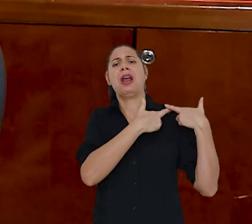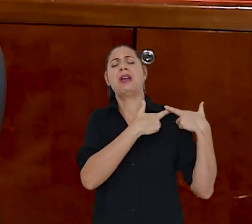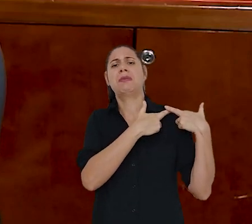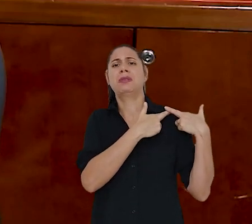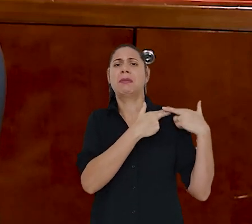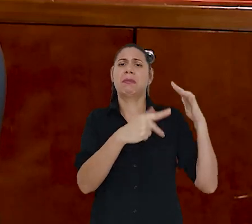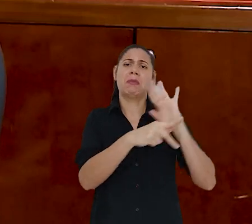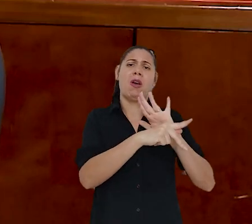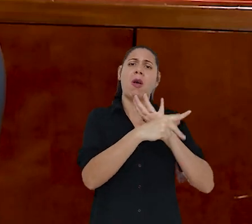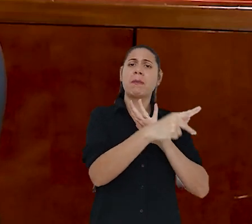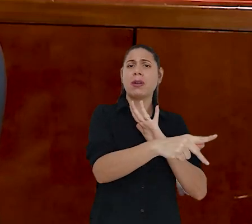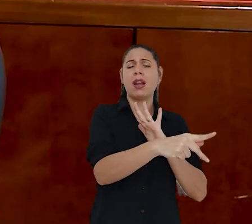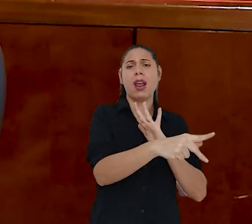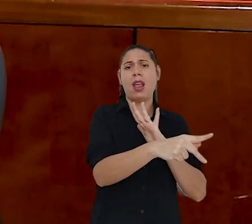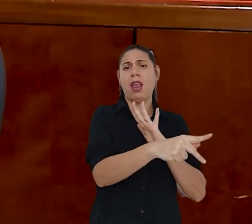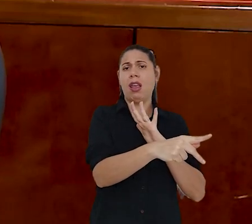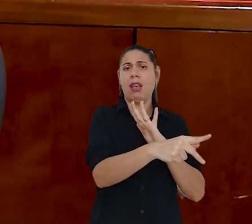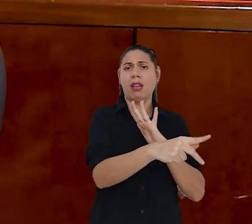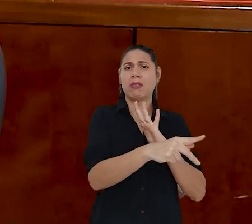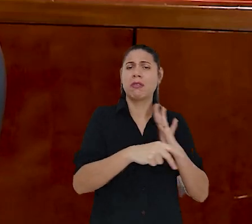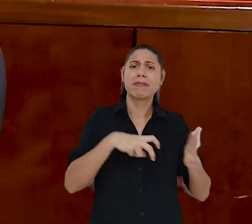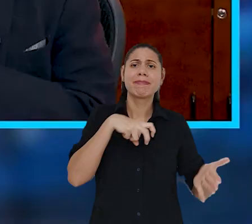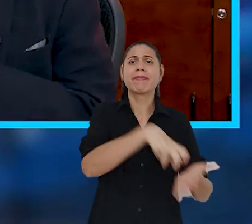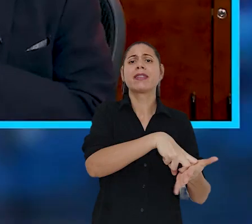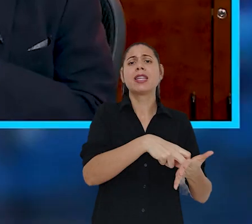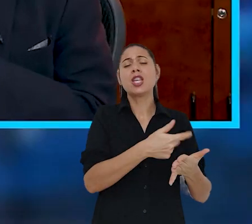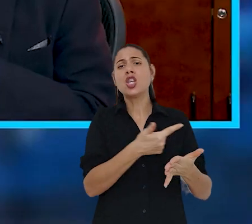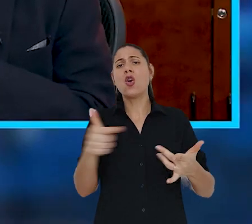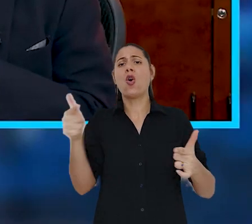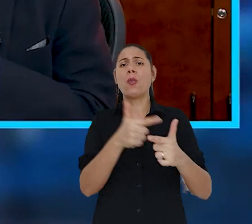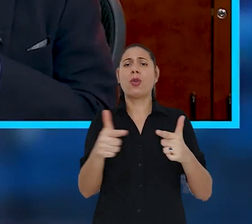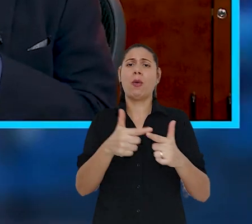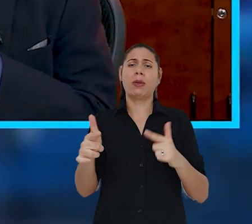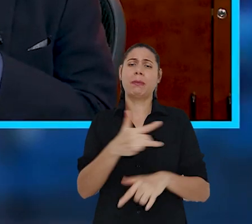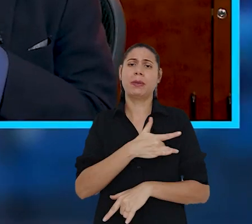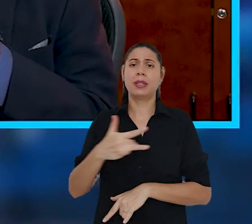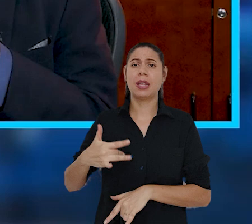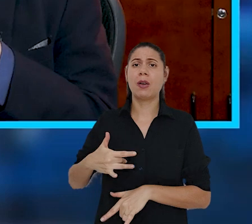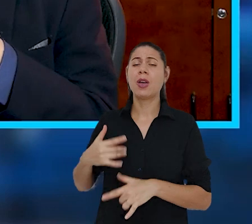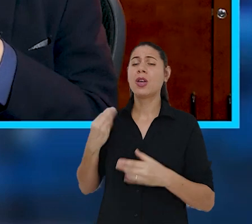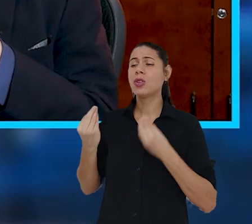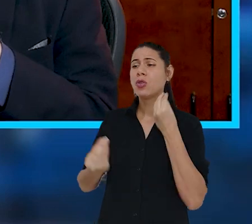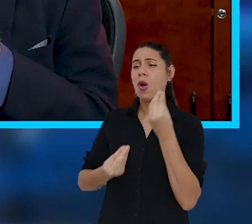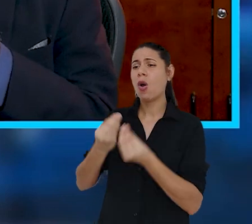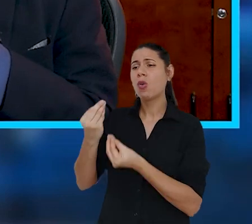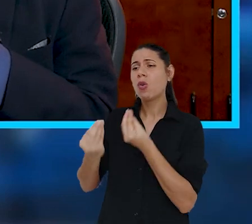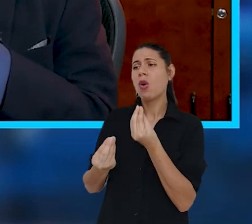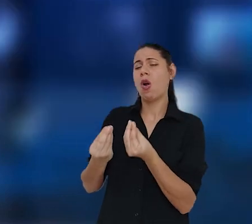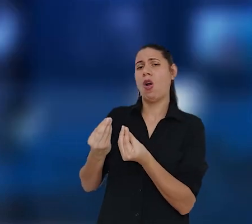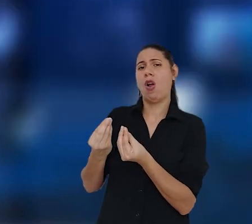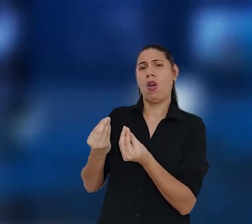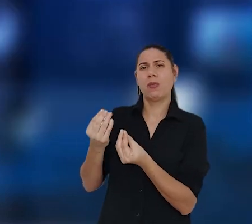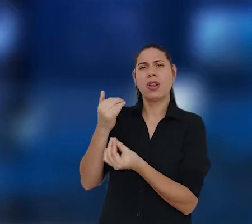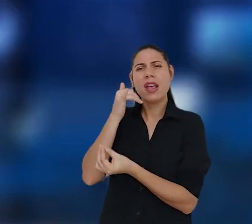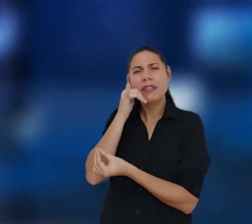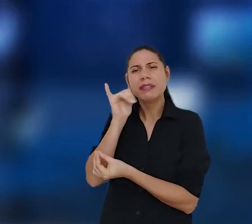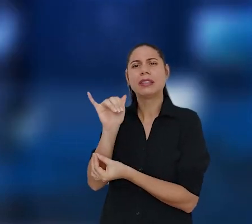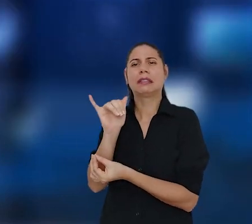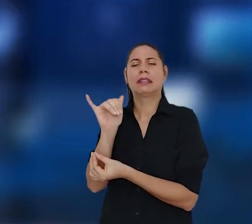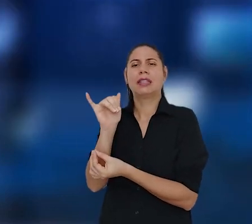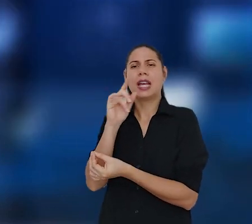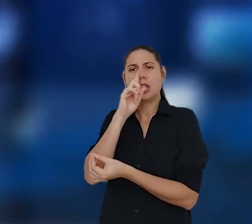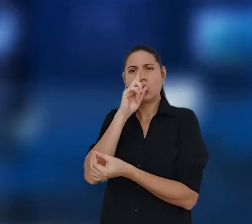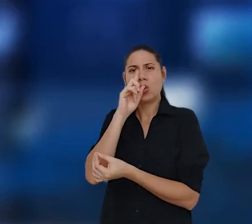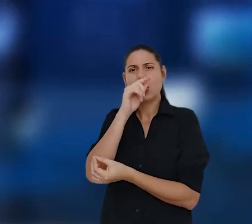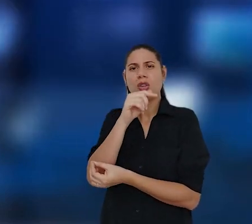responsabilidade dele penal e talvez outros problemas de saúde. Como atenuar os riscos para a saúde pública dentro dessa